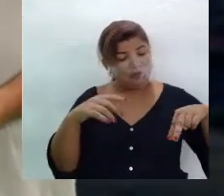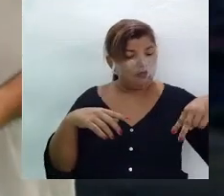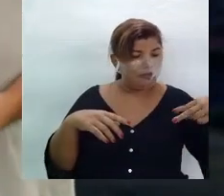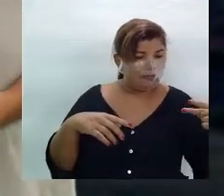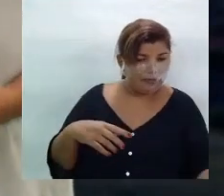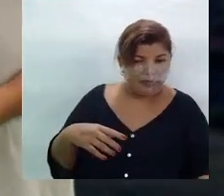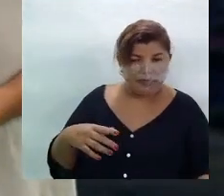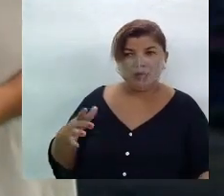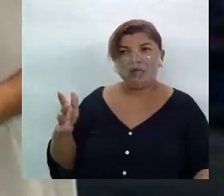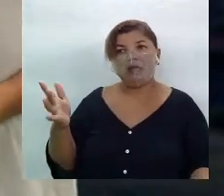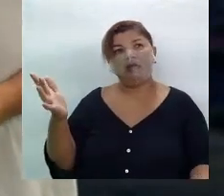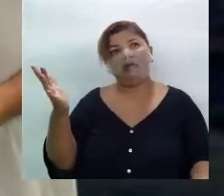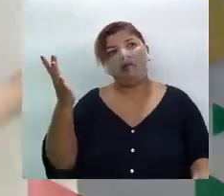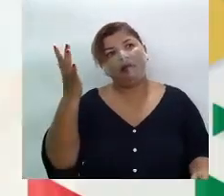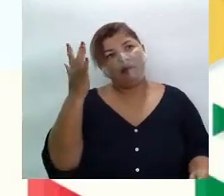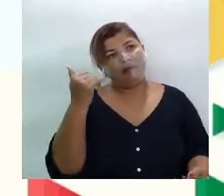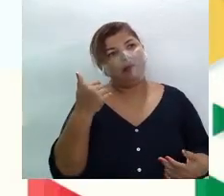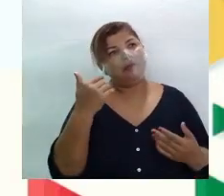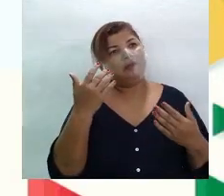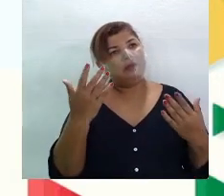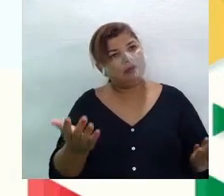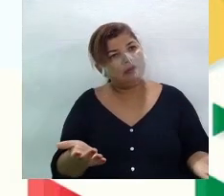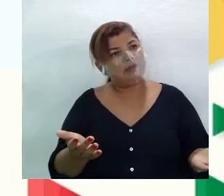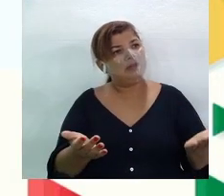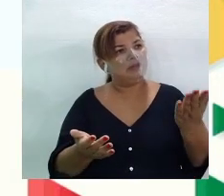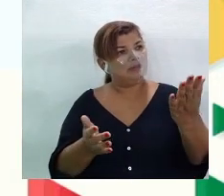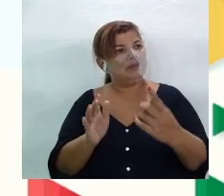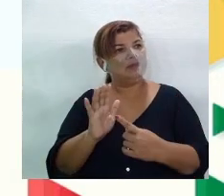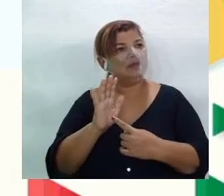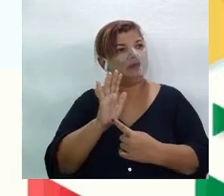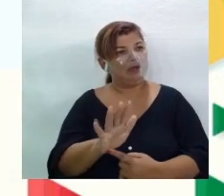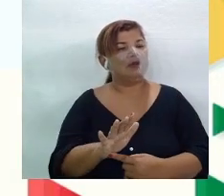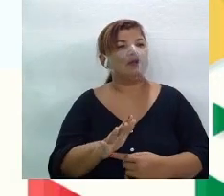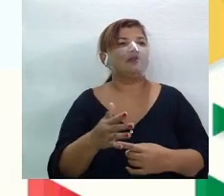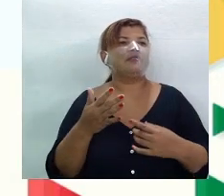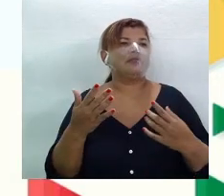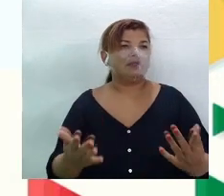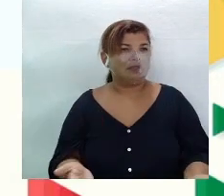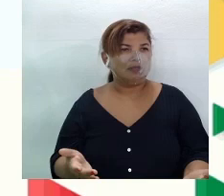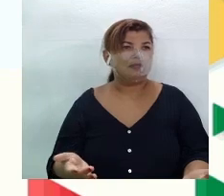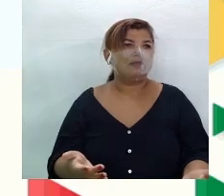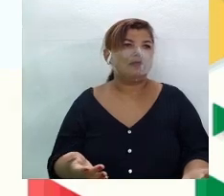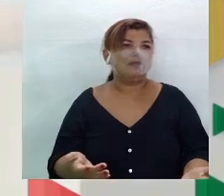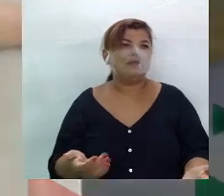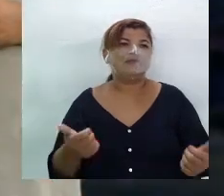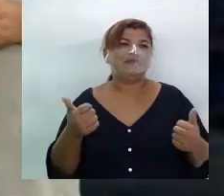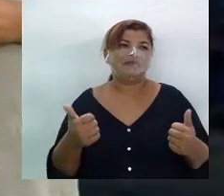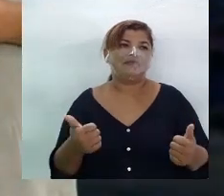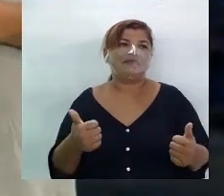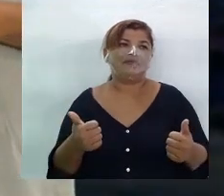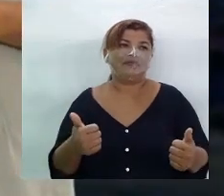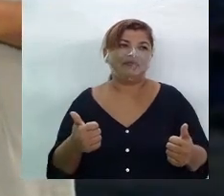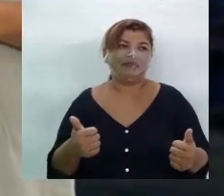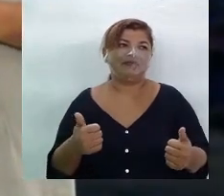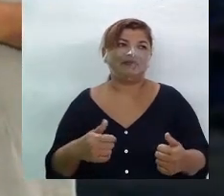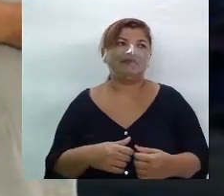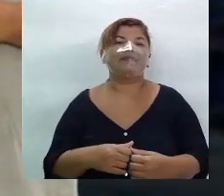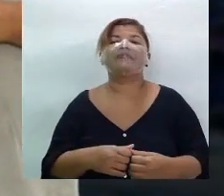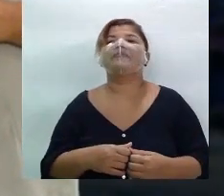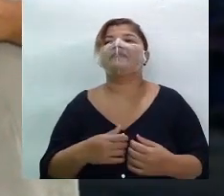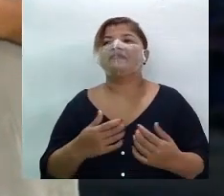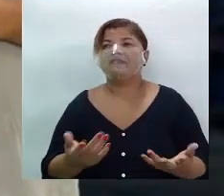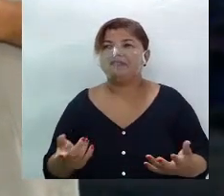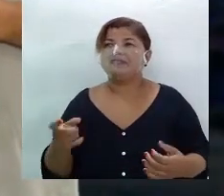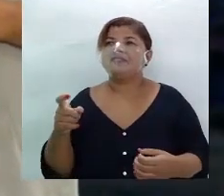seguinte... E aqui nós temos na tela ainda a representação dele, né? Certo? Então, gente, por hoje foi só. Certo? O professor Diógenes